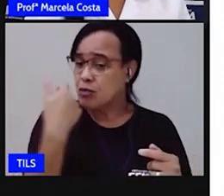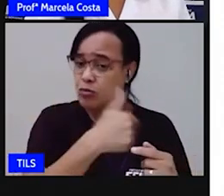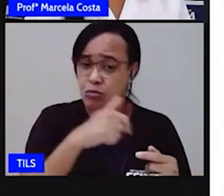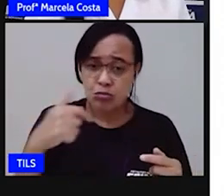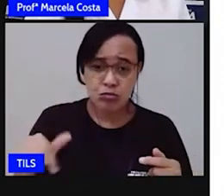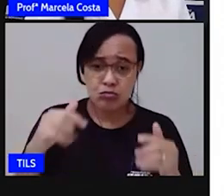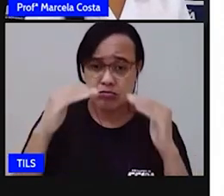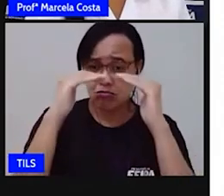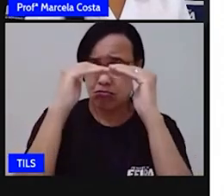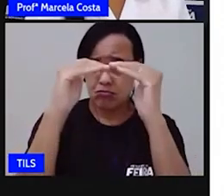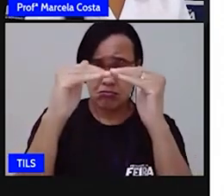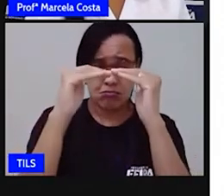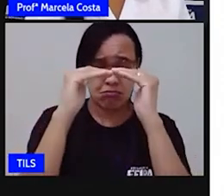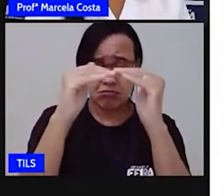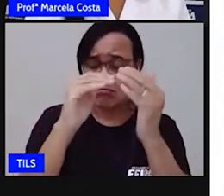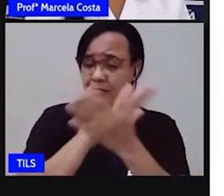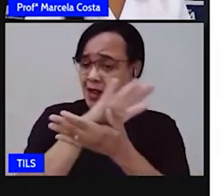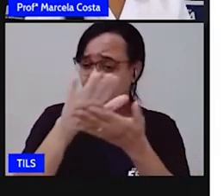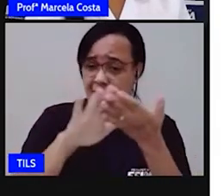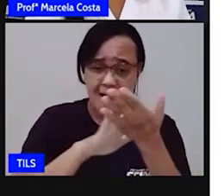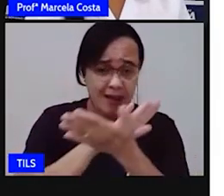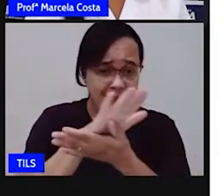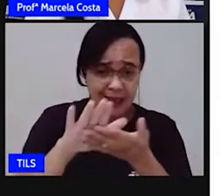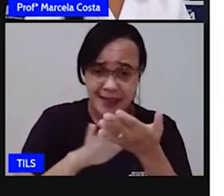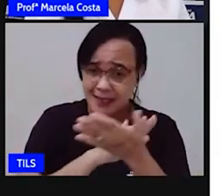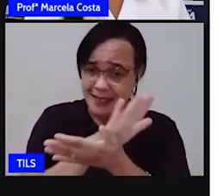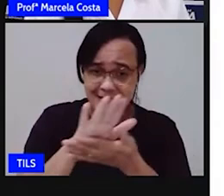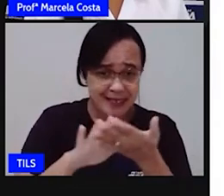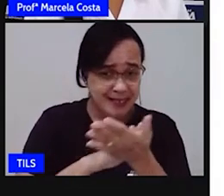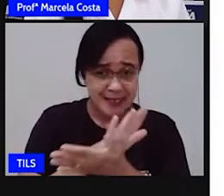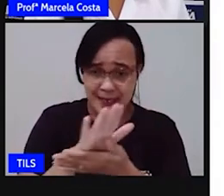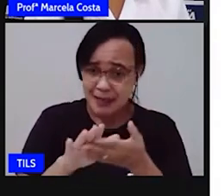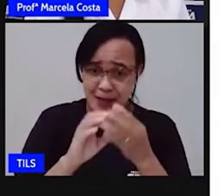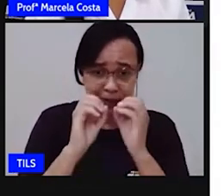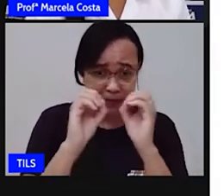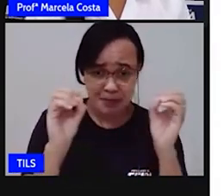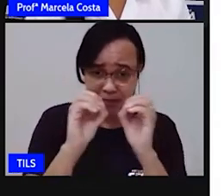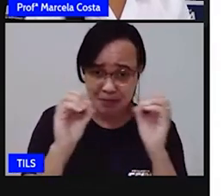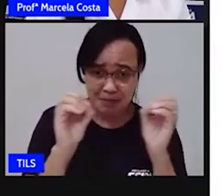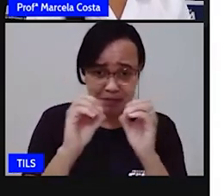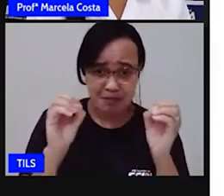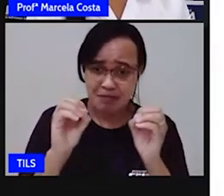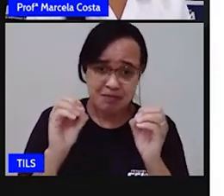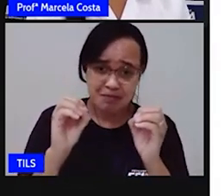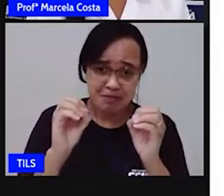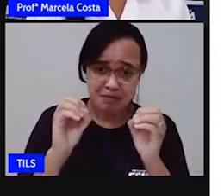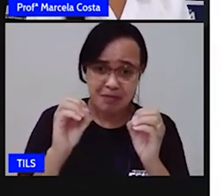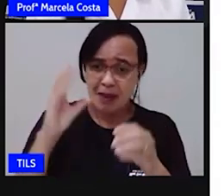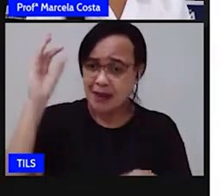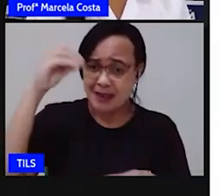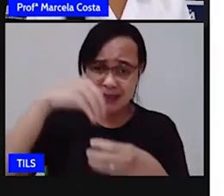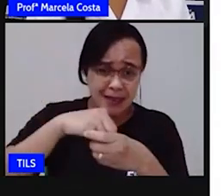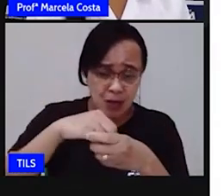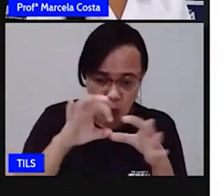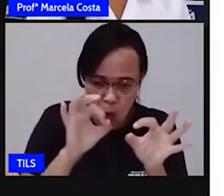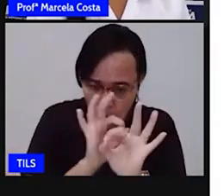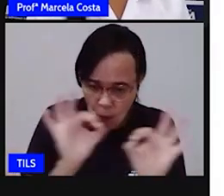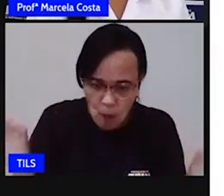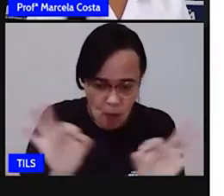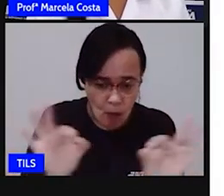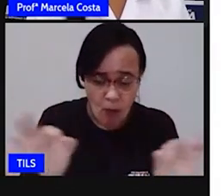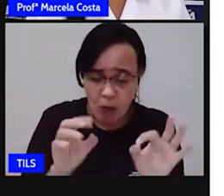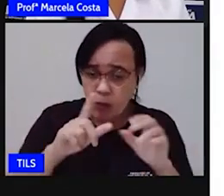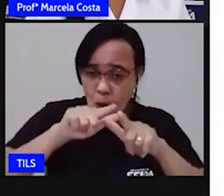Não tinha teto, não tinha nada.